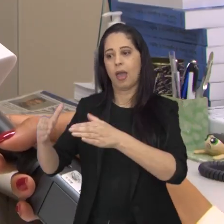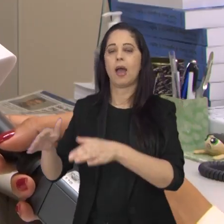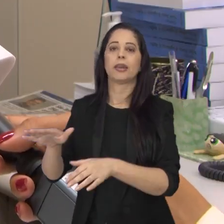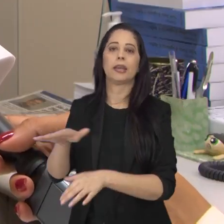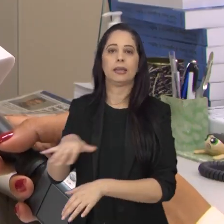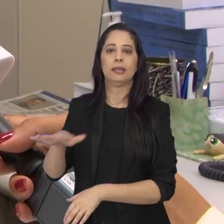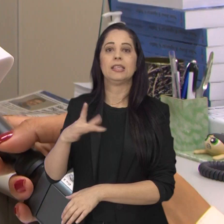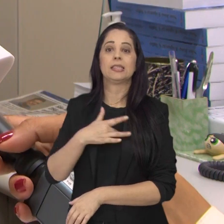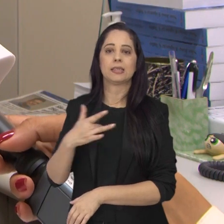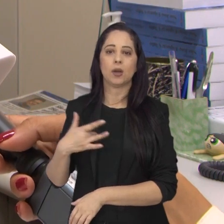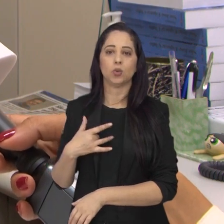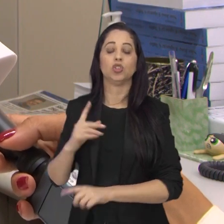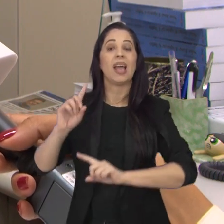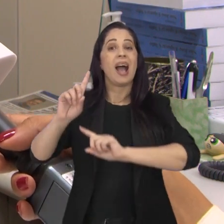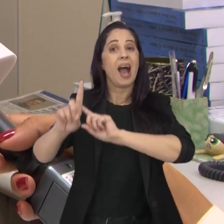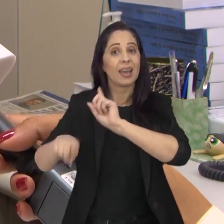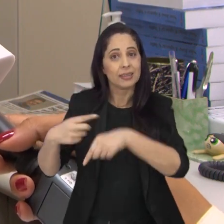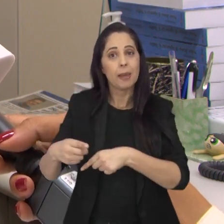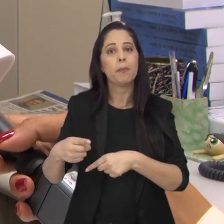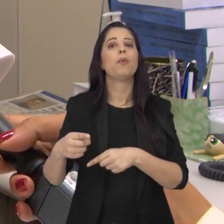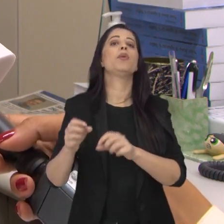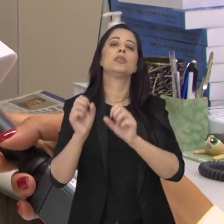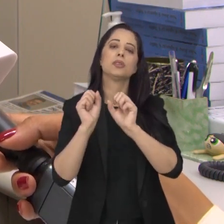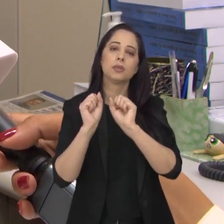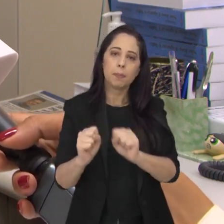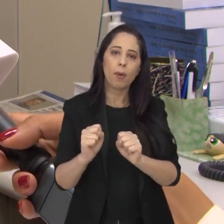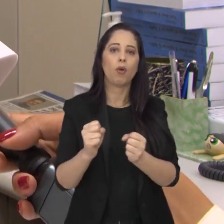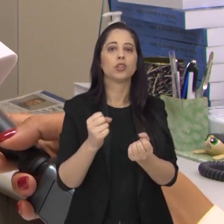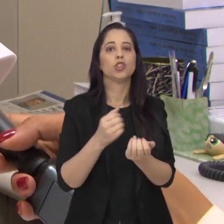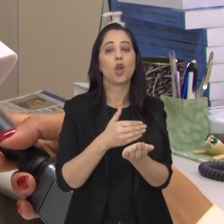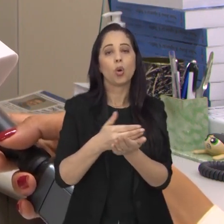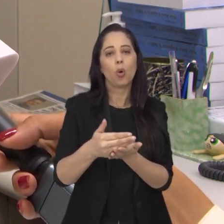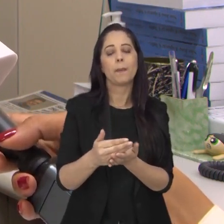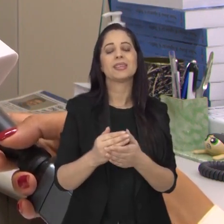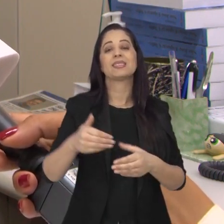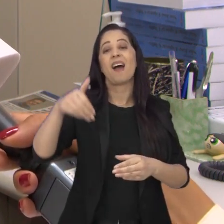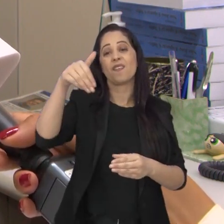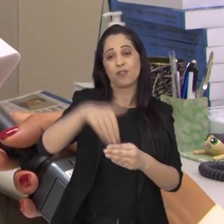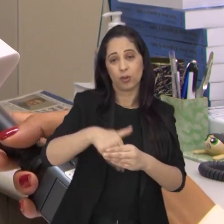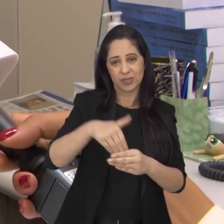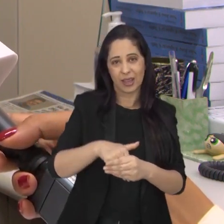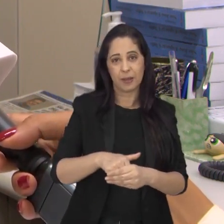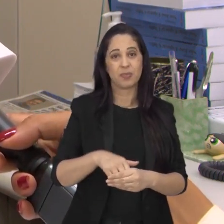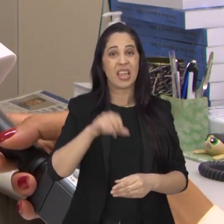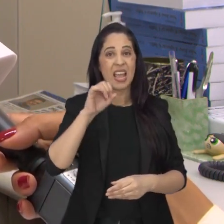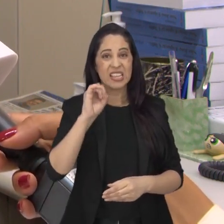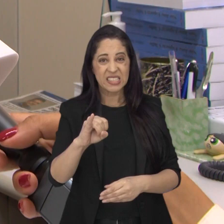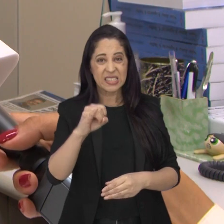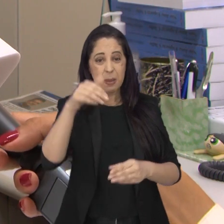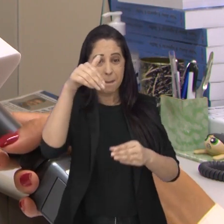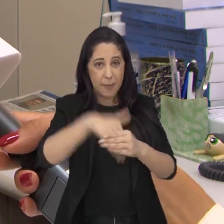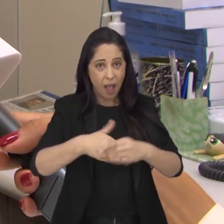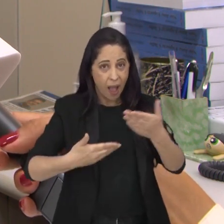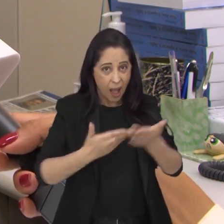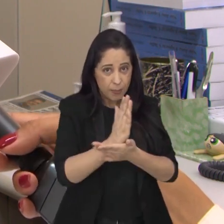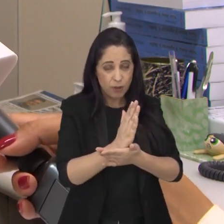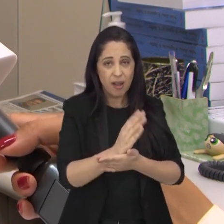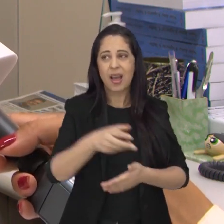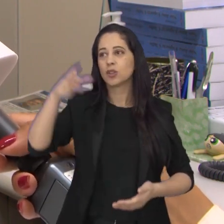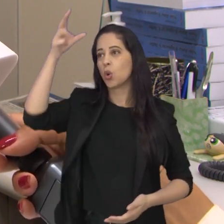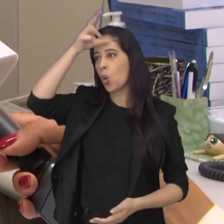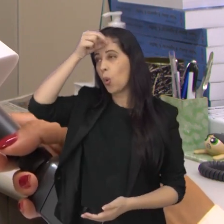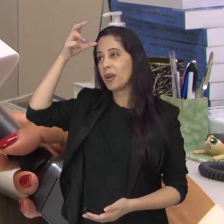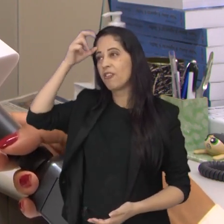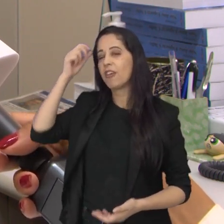pareceres, aí o projeto então ele é colocado em pauta para a votação. Depois dele votado, o prefeito tem 15 dias